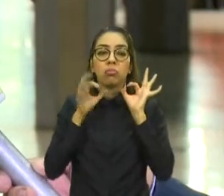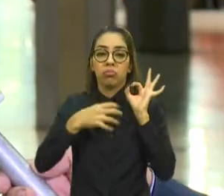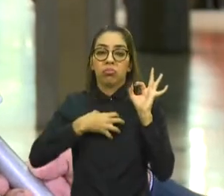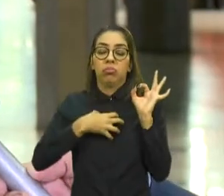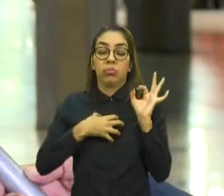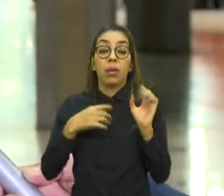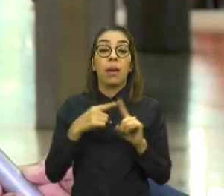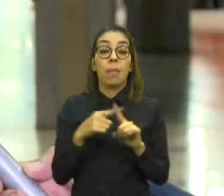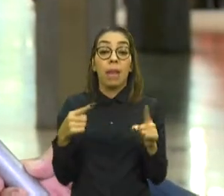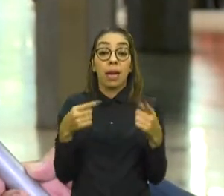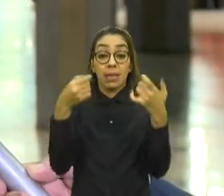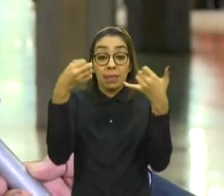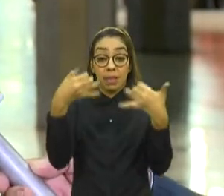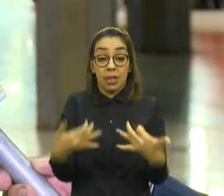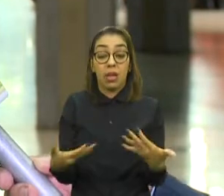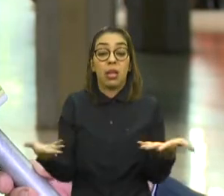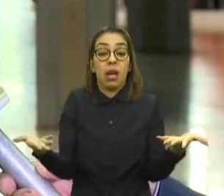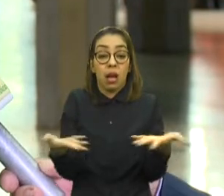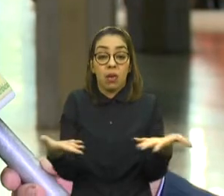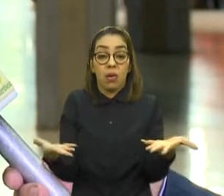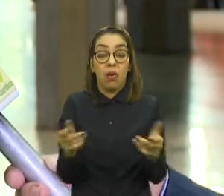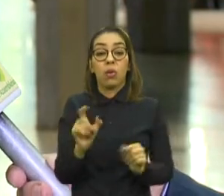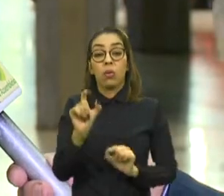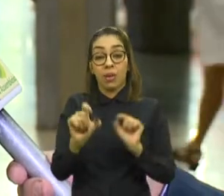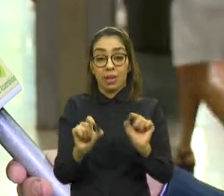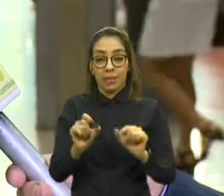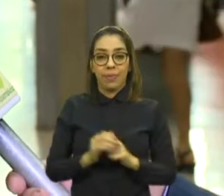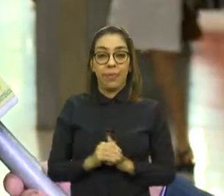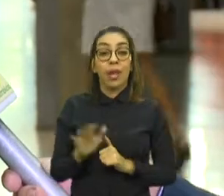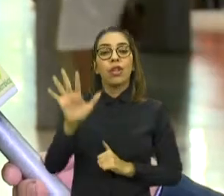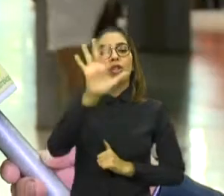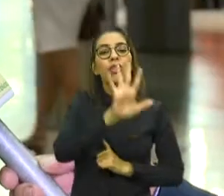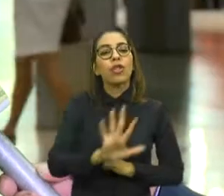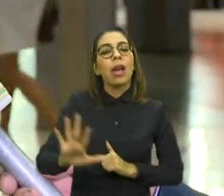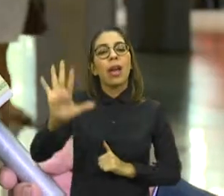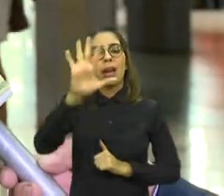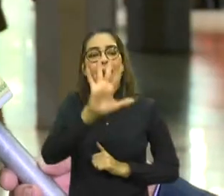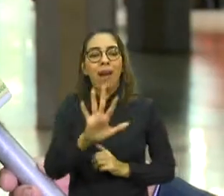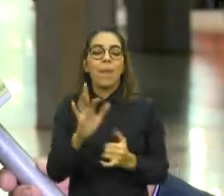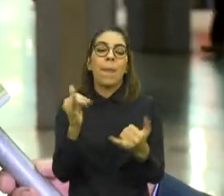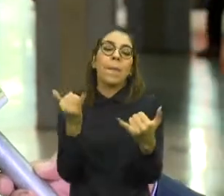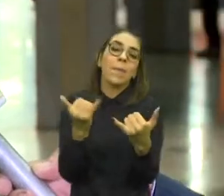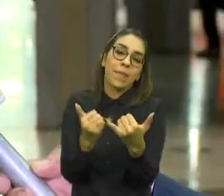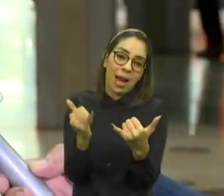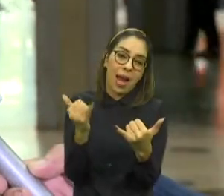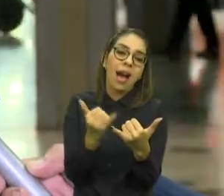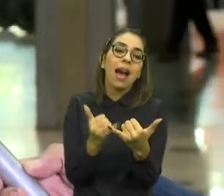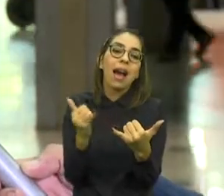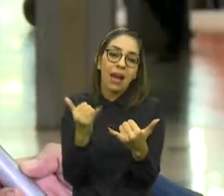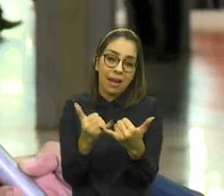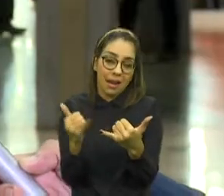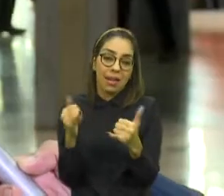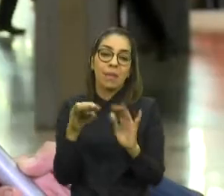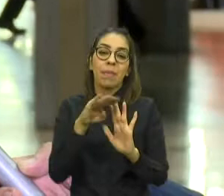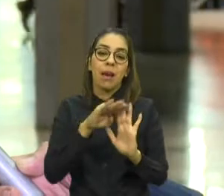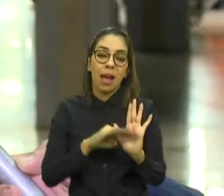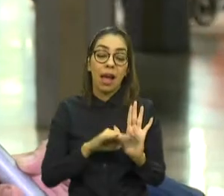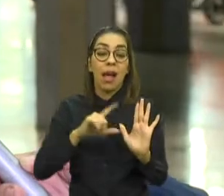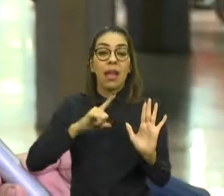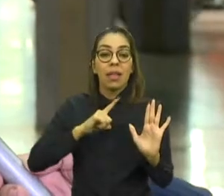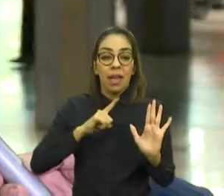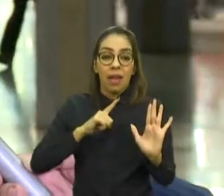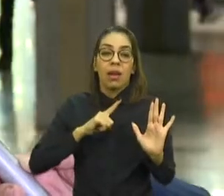estamos conversando aqui é que, no geral, os sintomas são parecidos. Há um certo grau de insuficiência respiratória, há